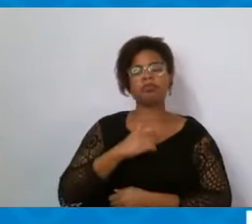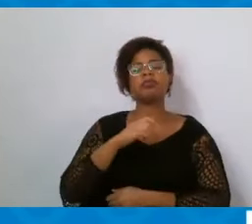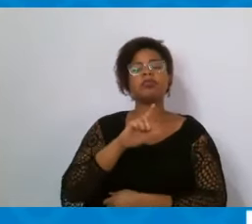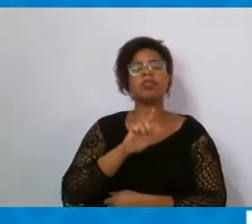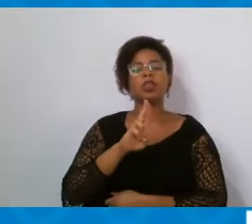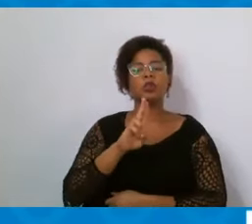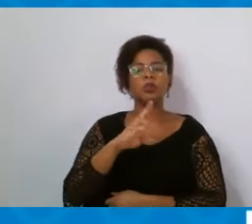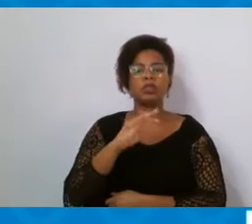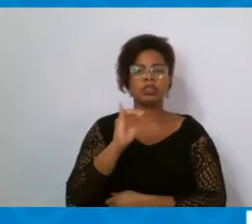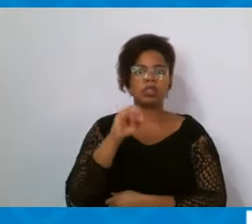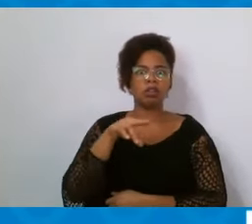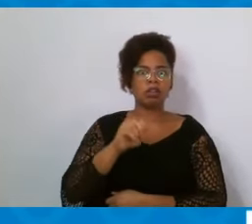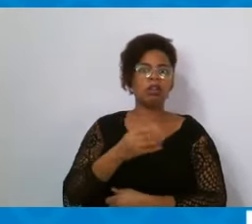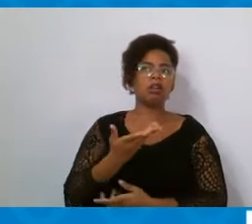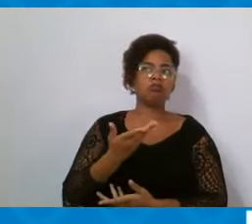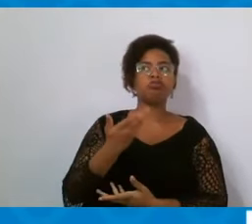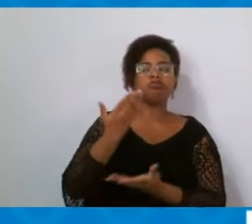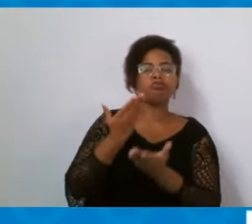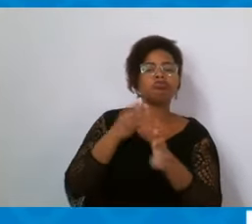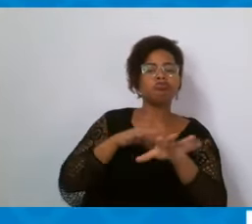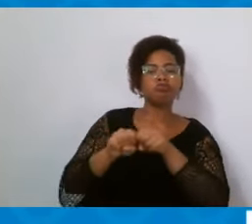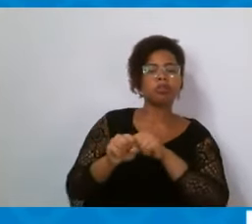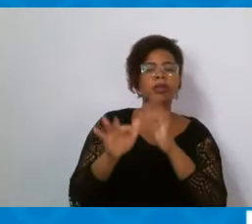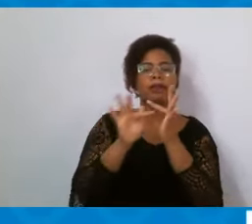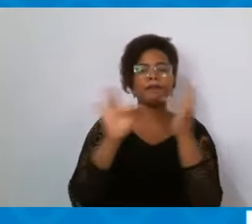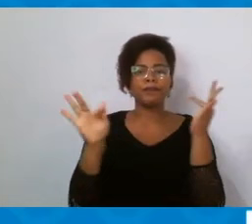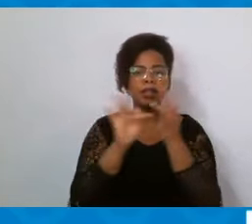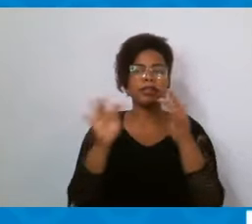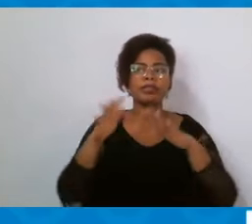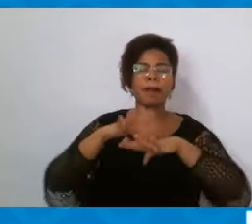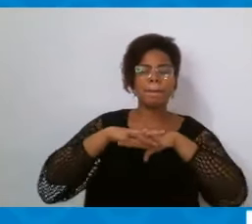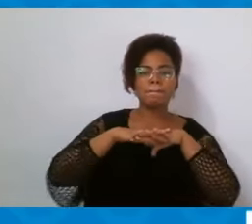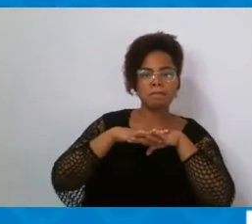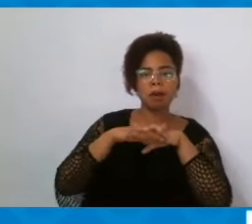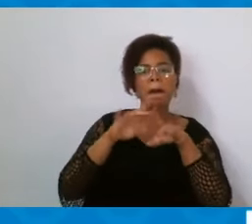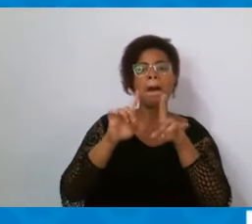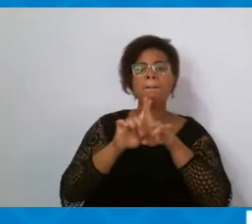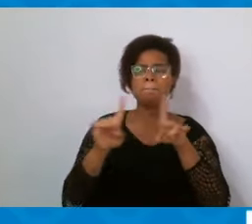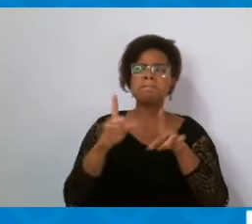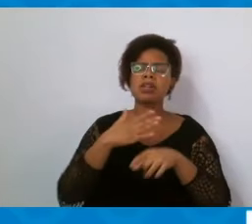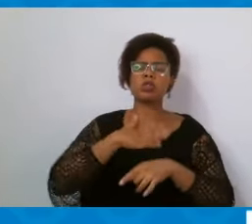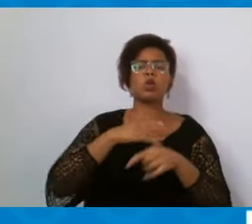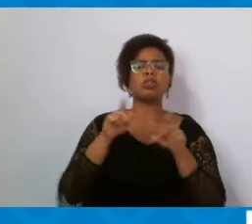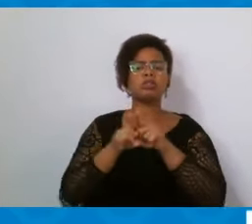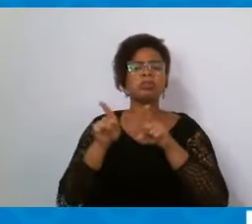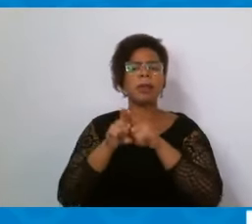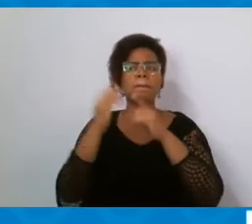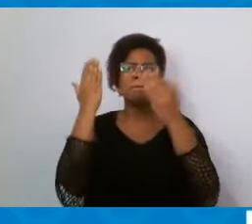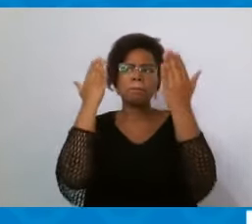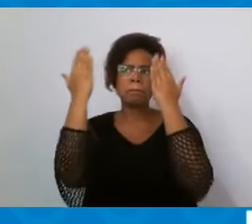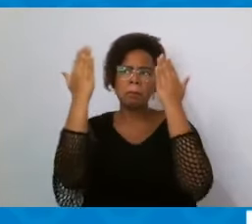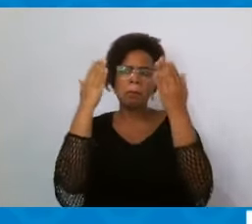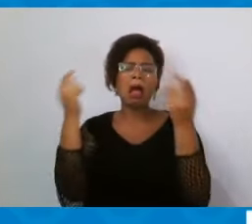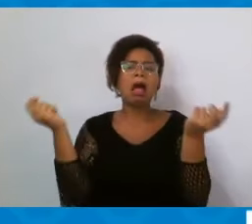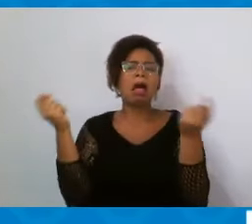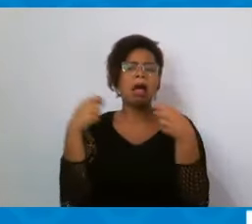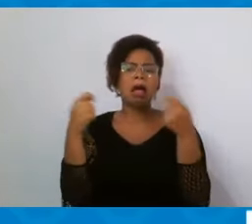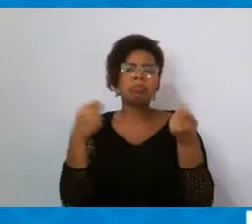a metáforas do campo da psicologia, ou vice-versa, e eu sou capaz de trazer